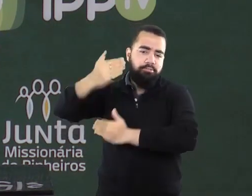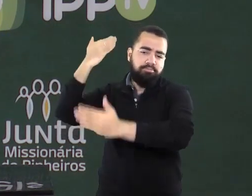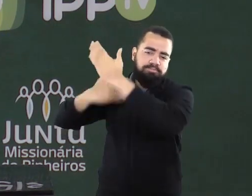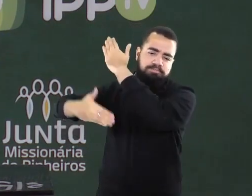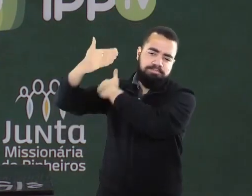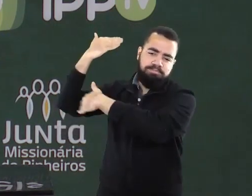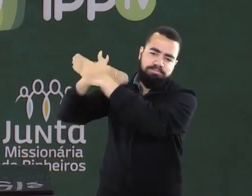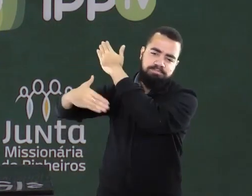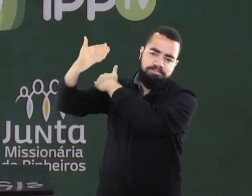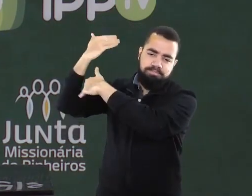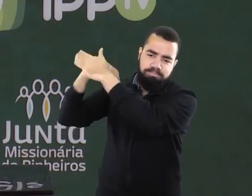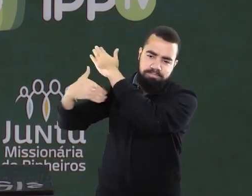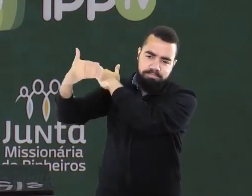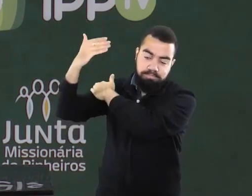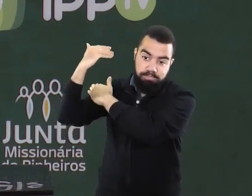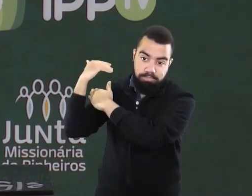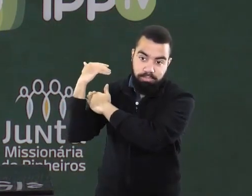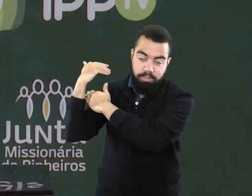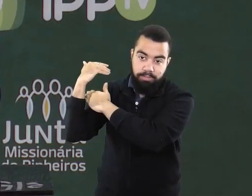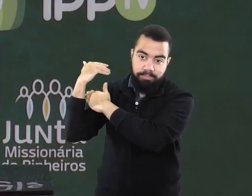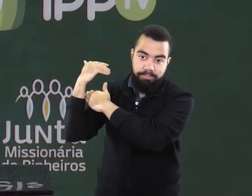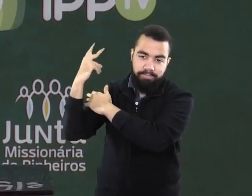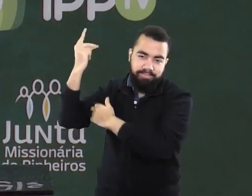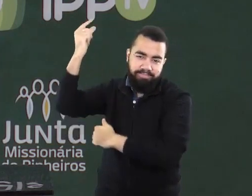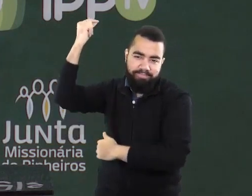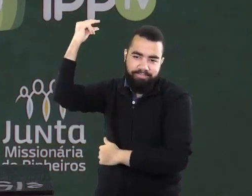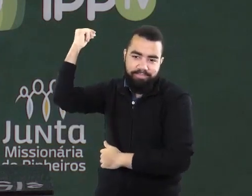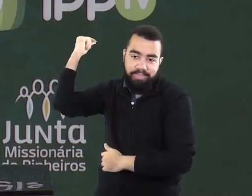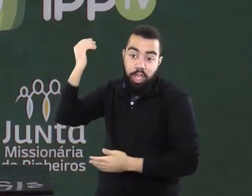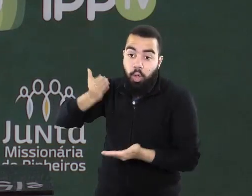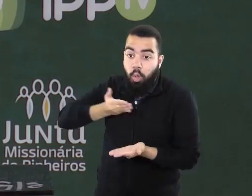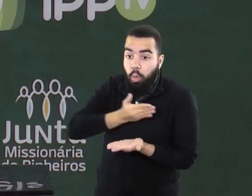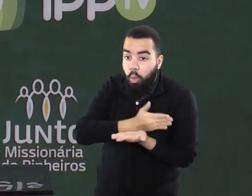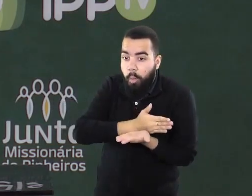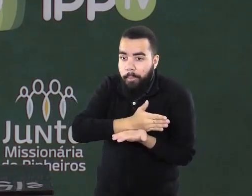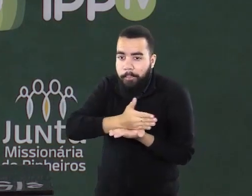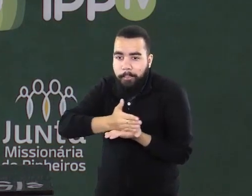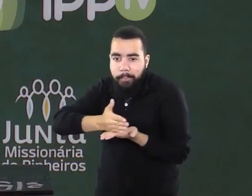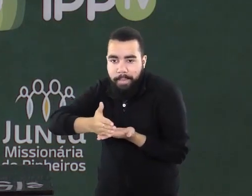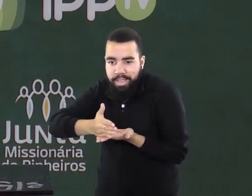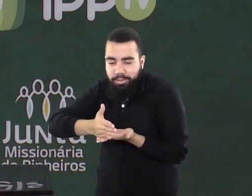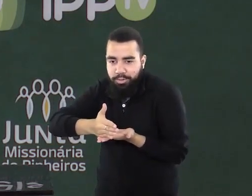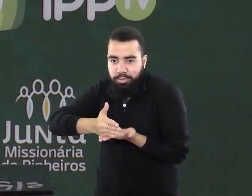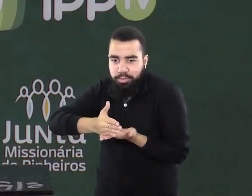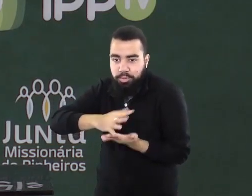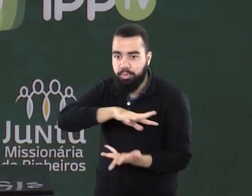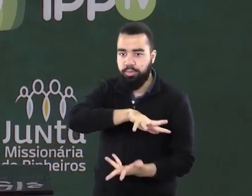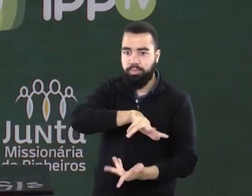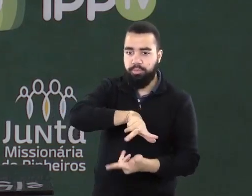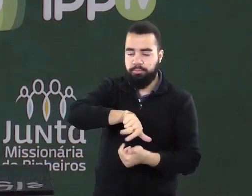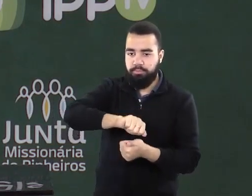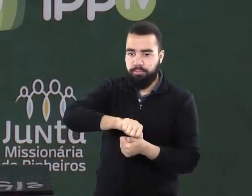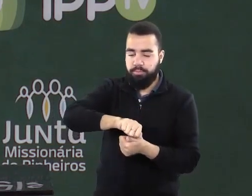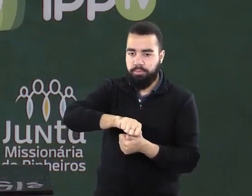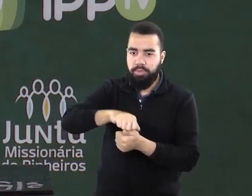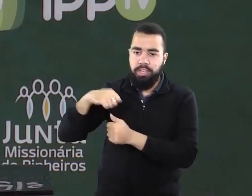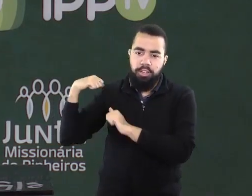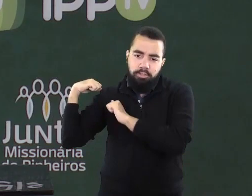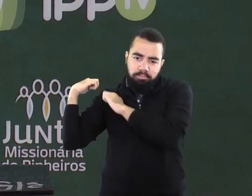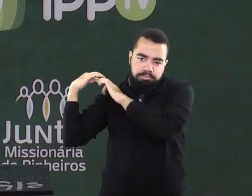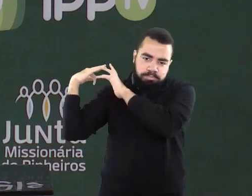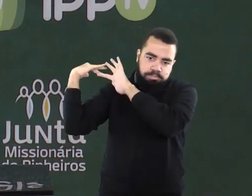vamos recuar ao berço da humanidade, cruzando séculos e